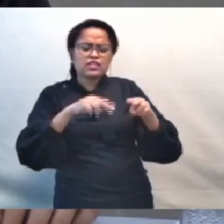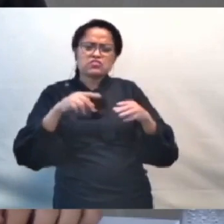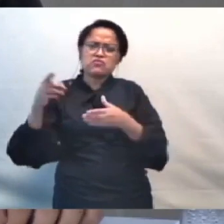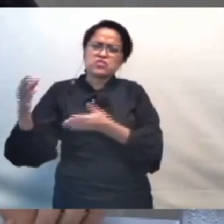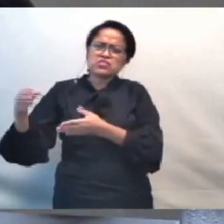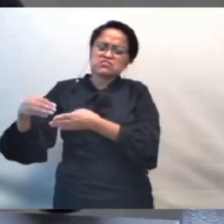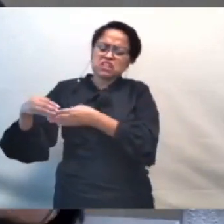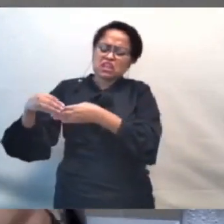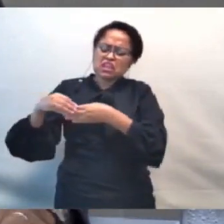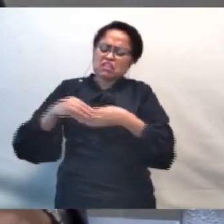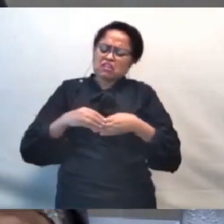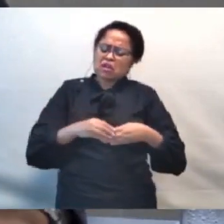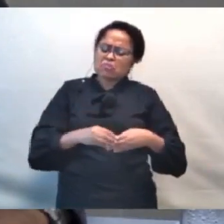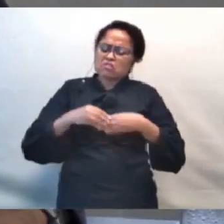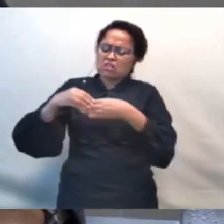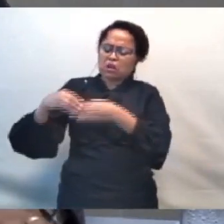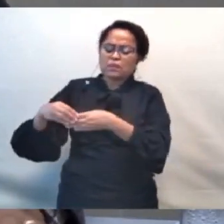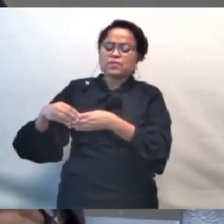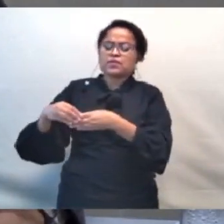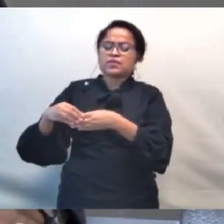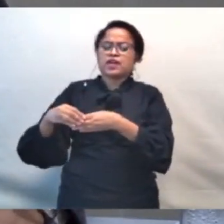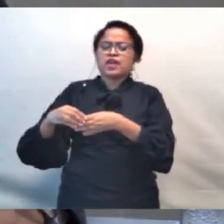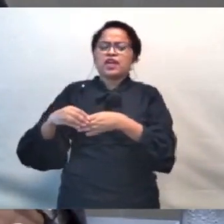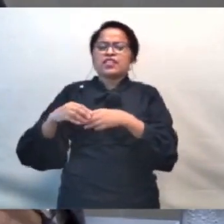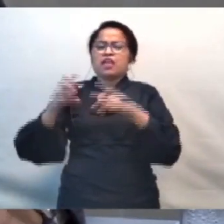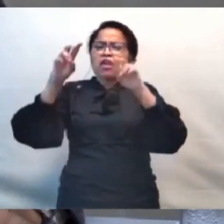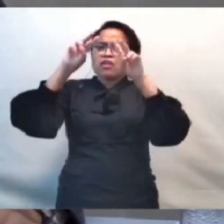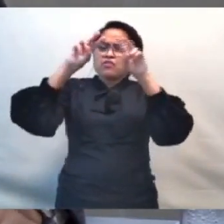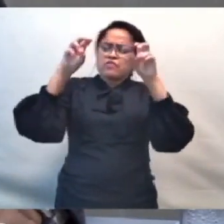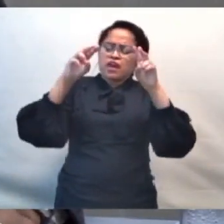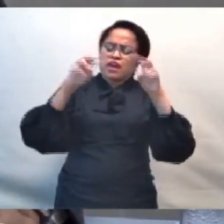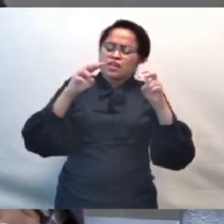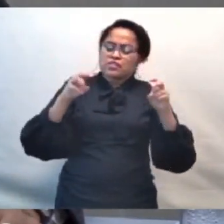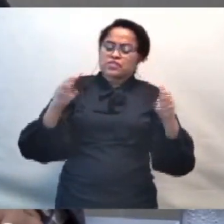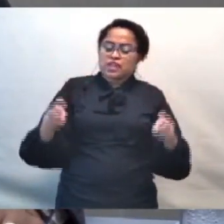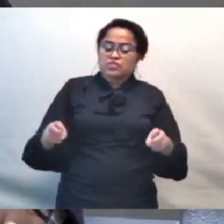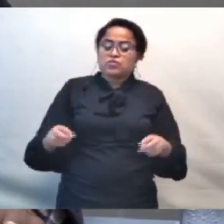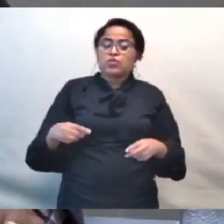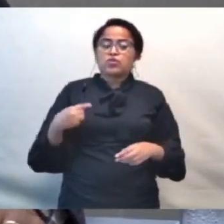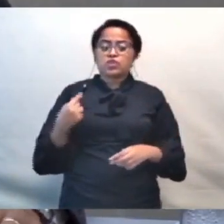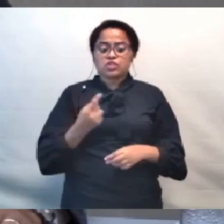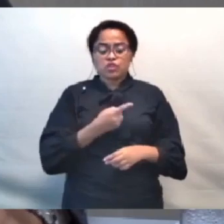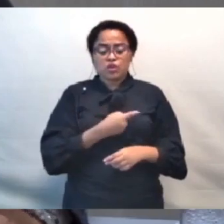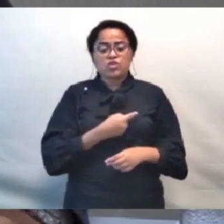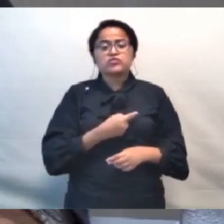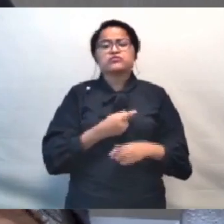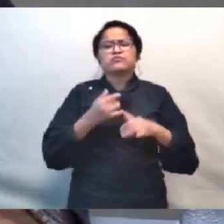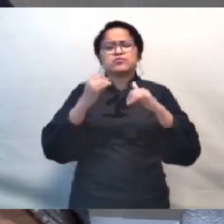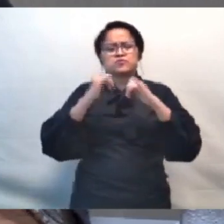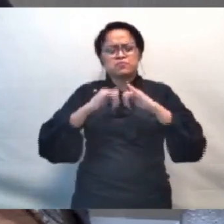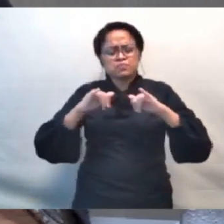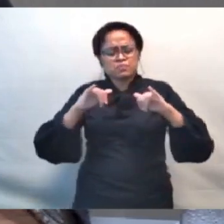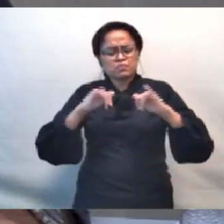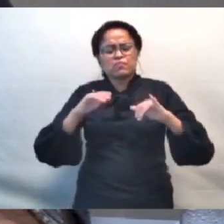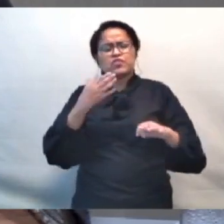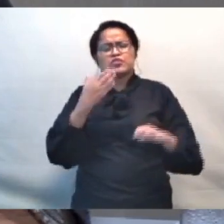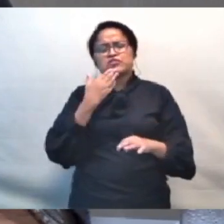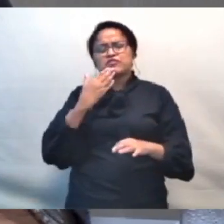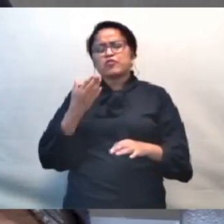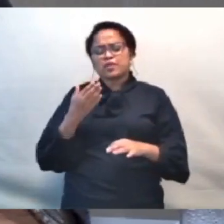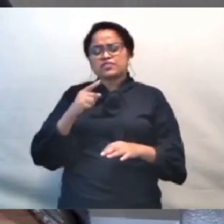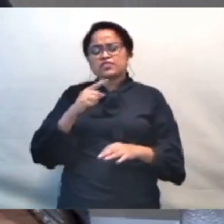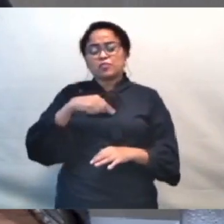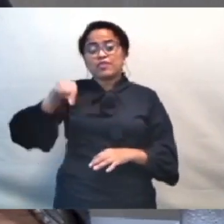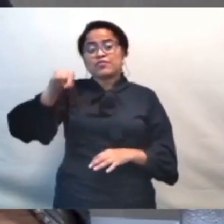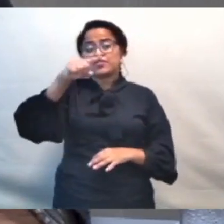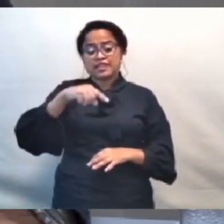assuntos, e a gente vai solicitar, pedir de informação para vocês, mas muito mais do que simplesmente a gente ter como dar uma